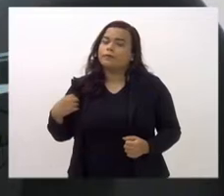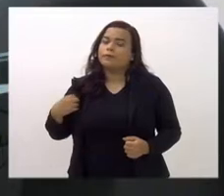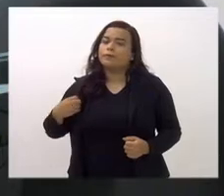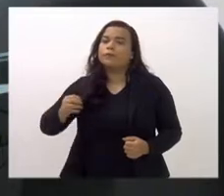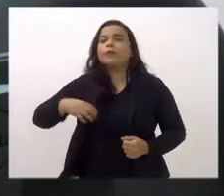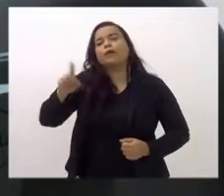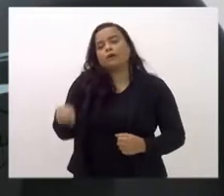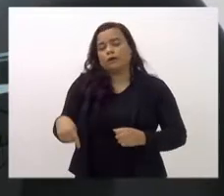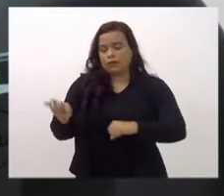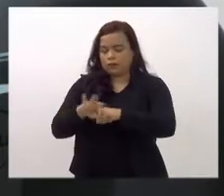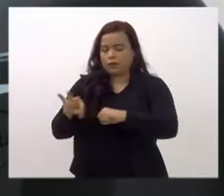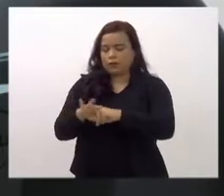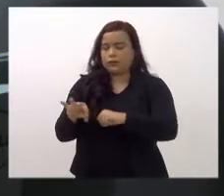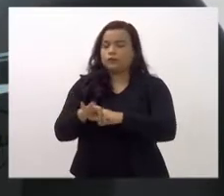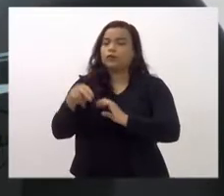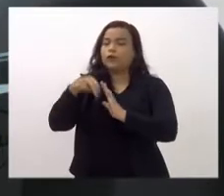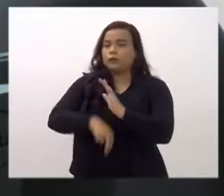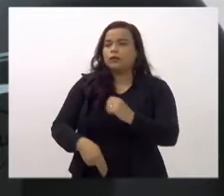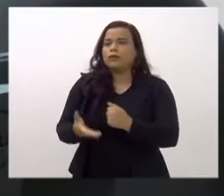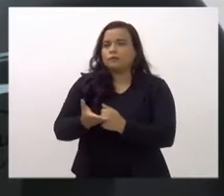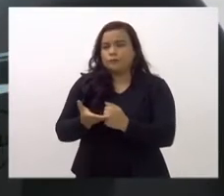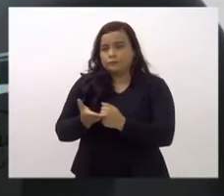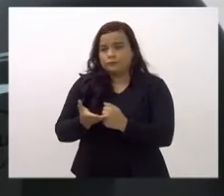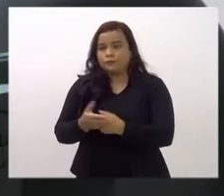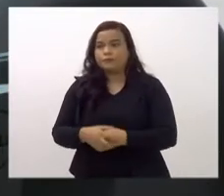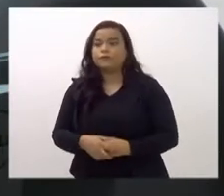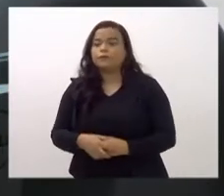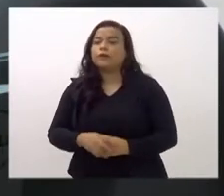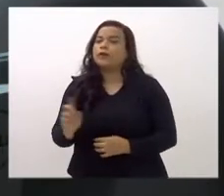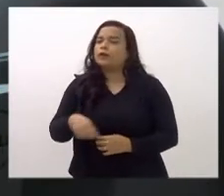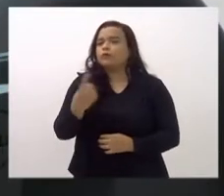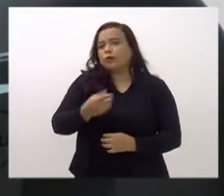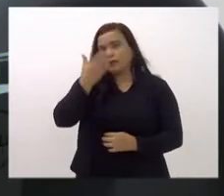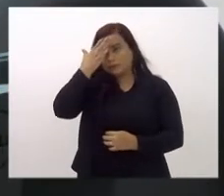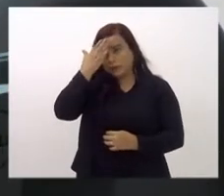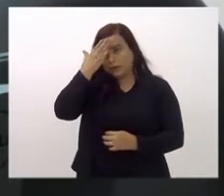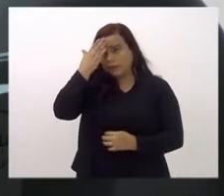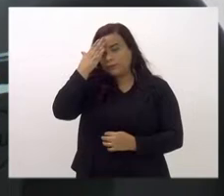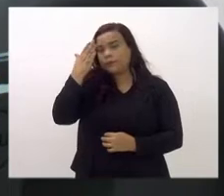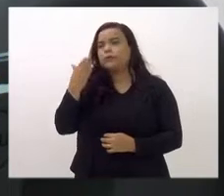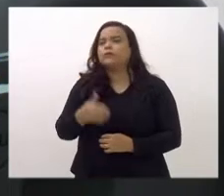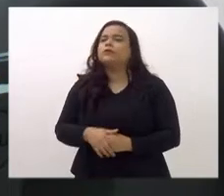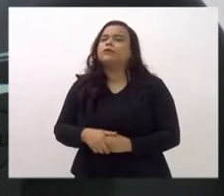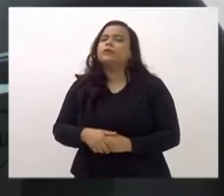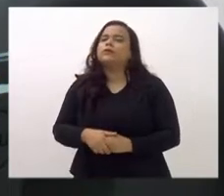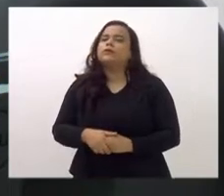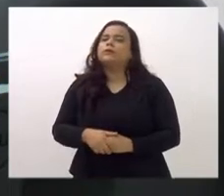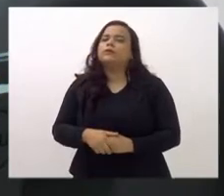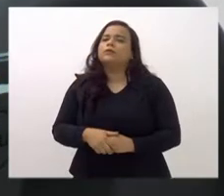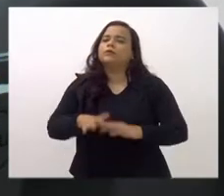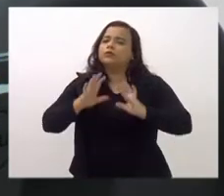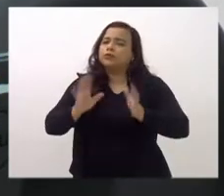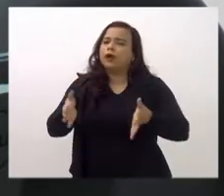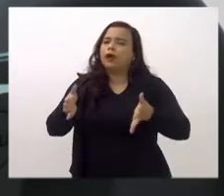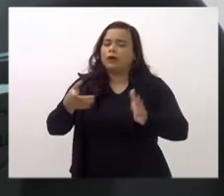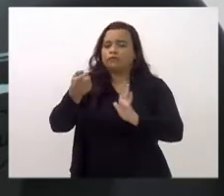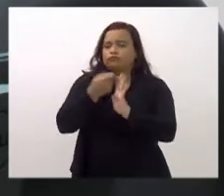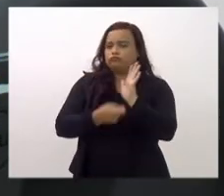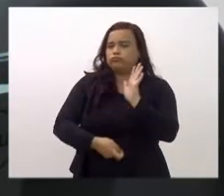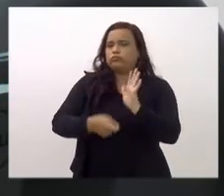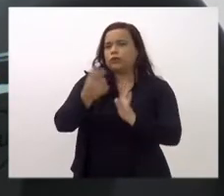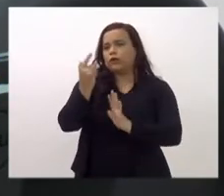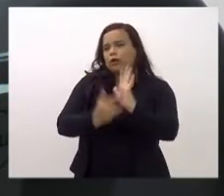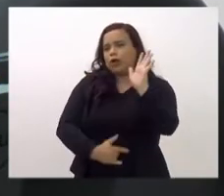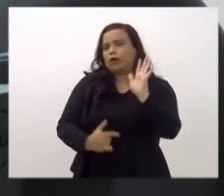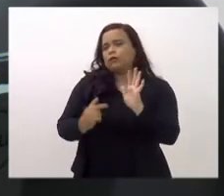de nível médio. Nesses últimos anos, a gente já soltou, né, já escreveu notas técnicas sobre esse assunto,